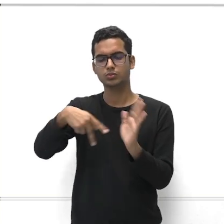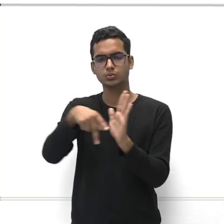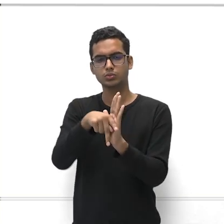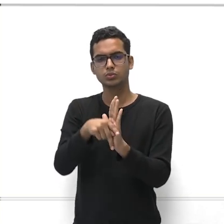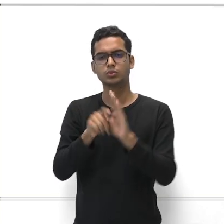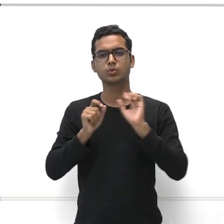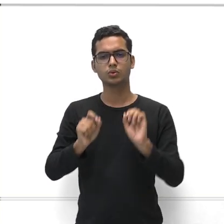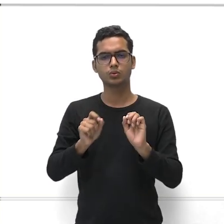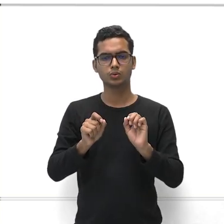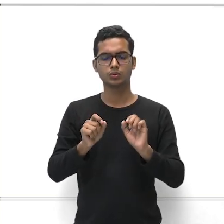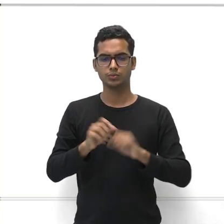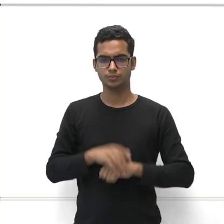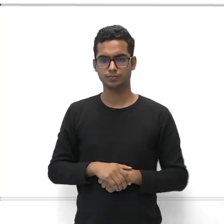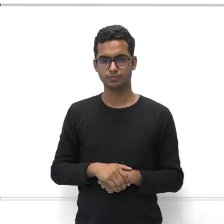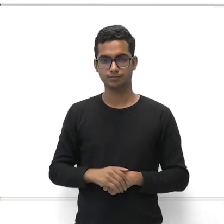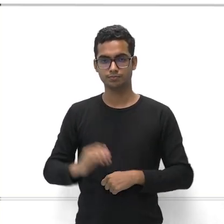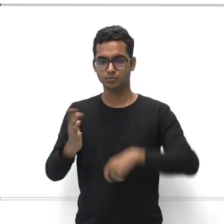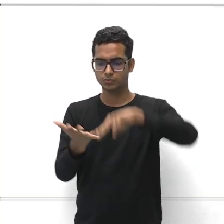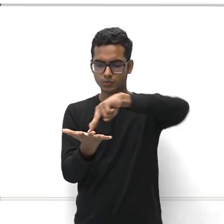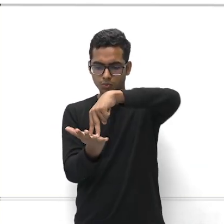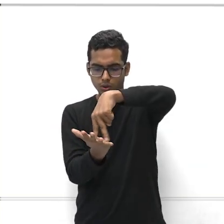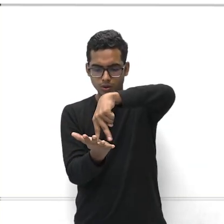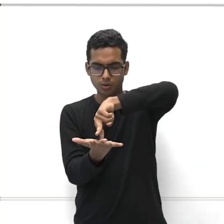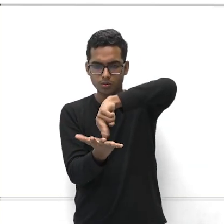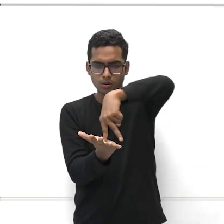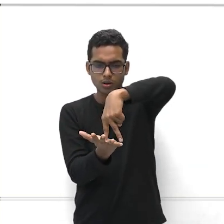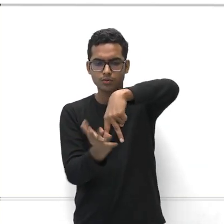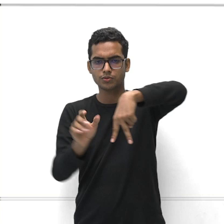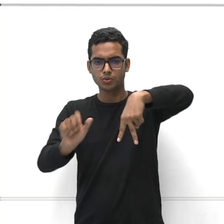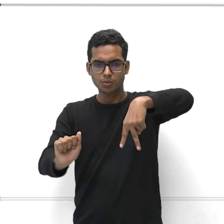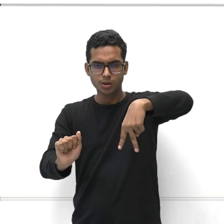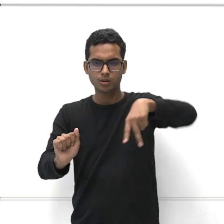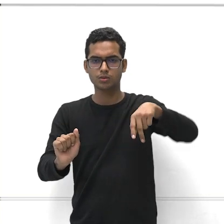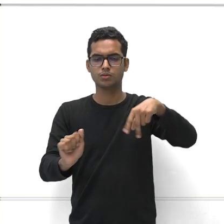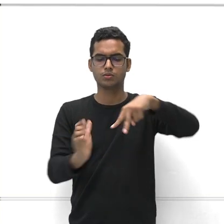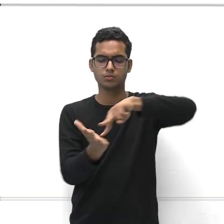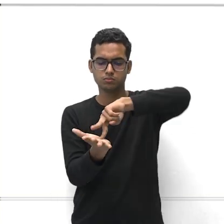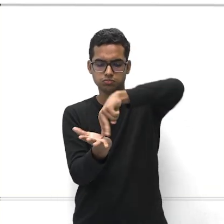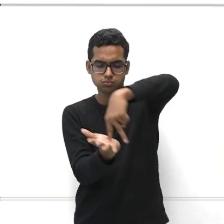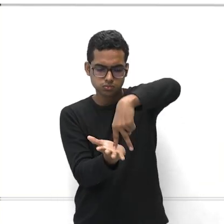grafite no ponto B, certo? Então vamos lá.